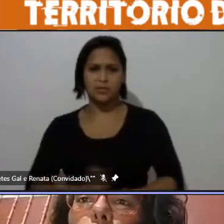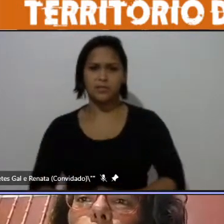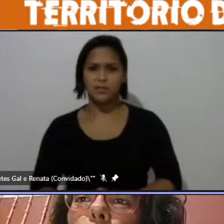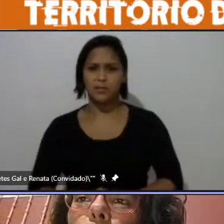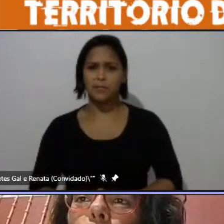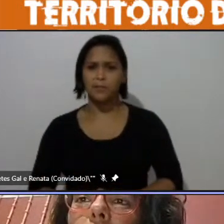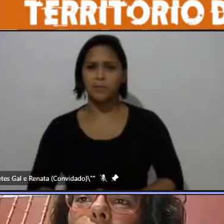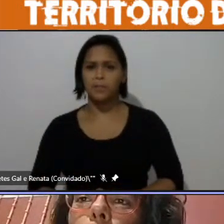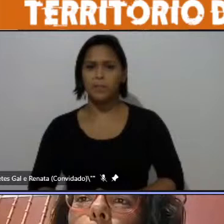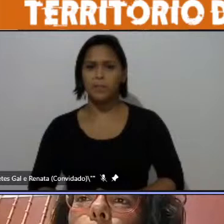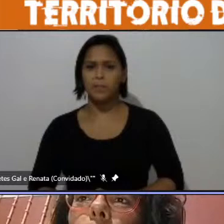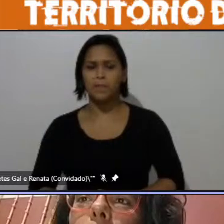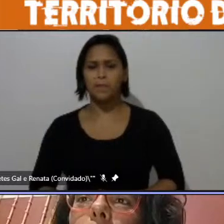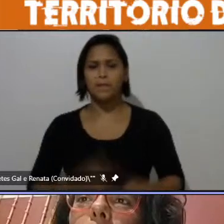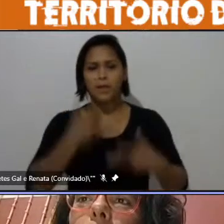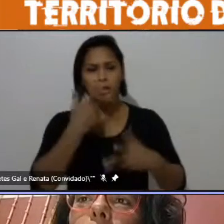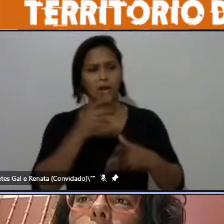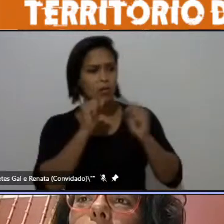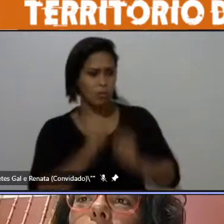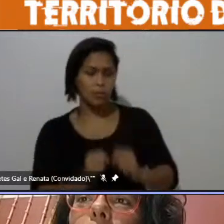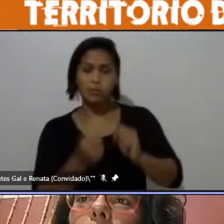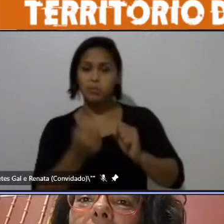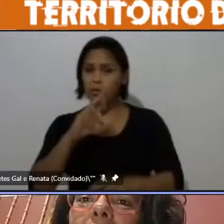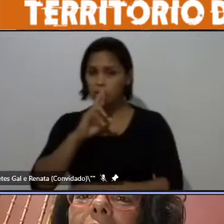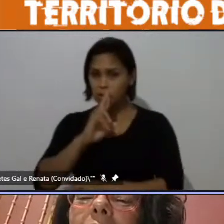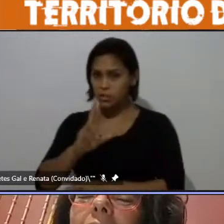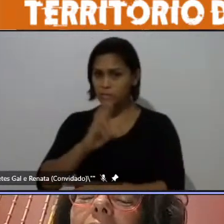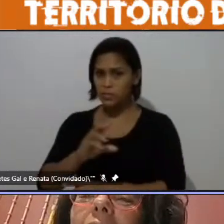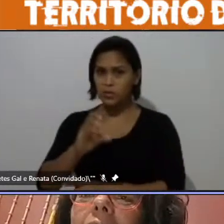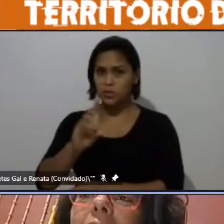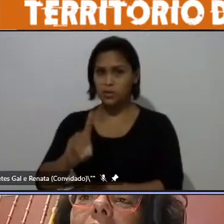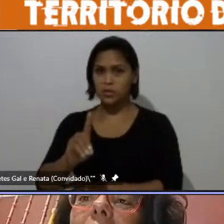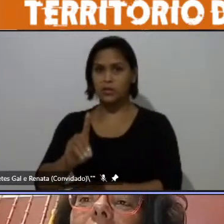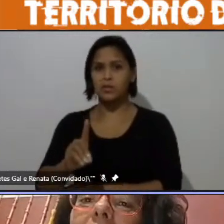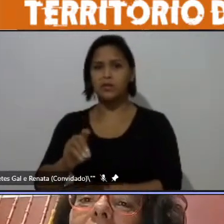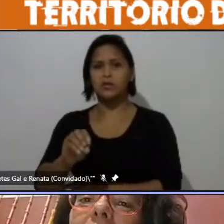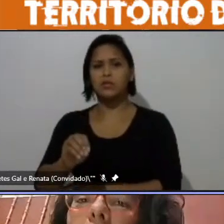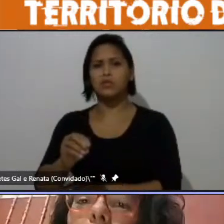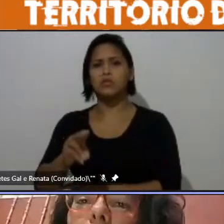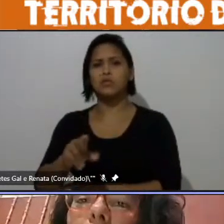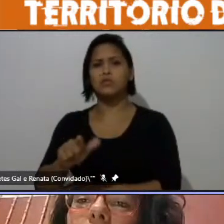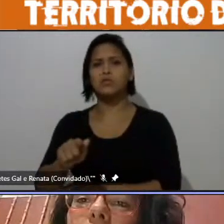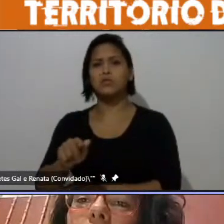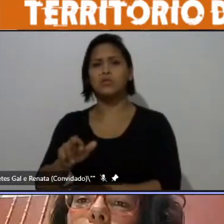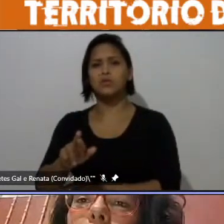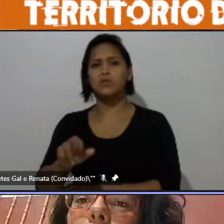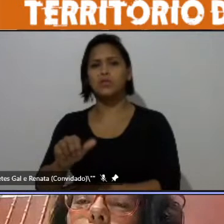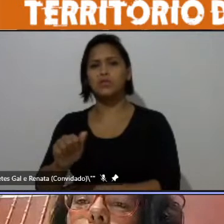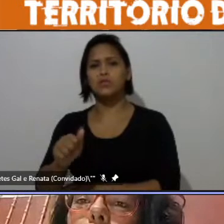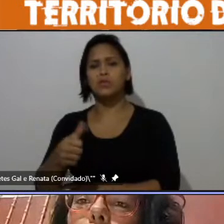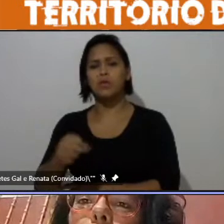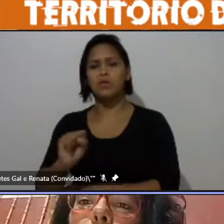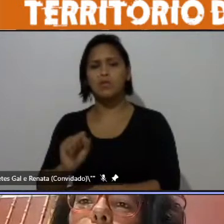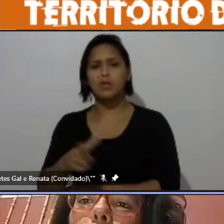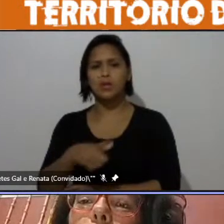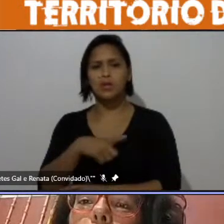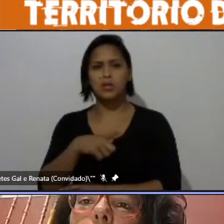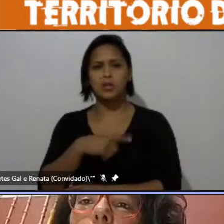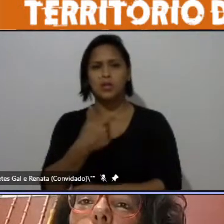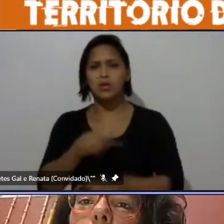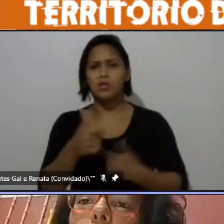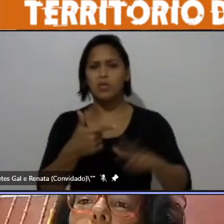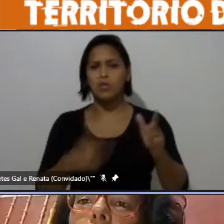Eu posso responder a do Douglas? Acho que tem